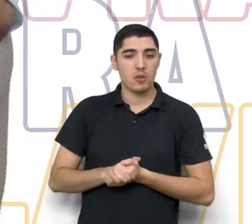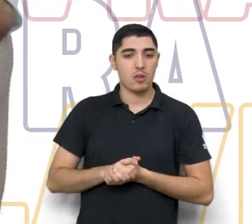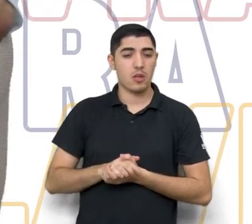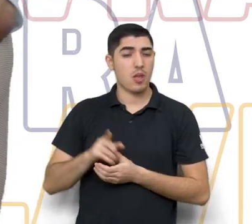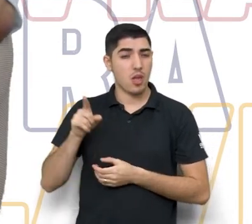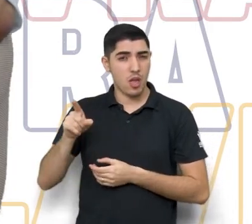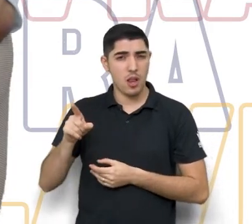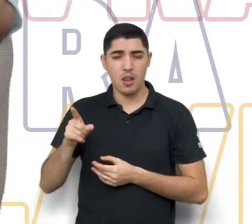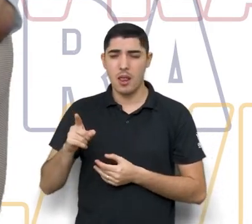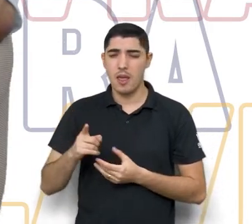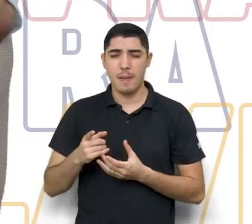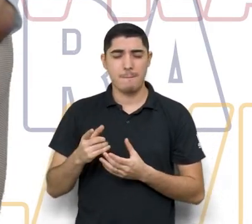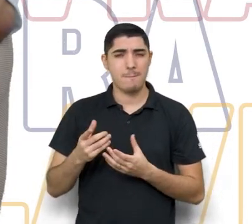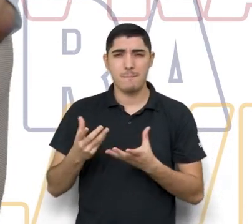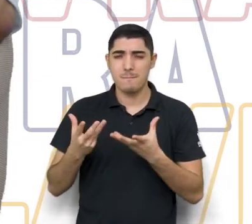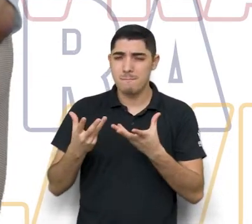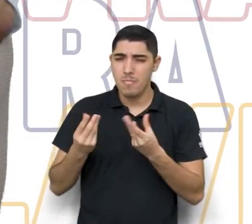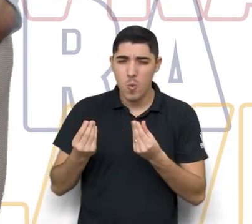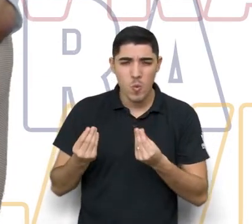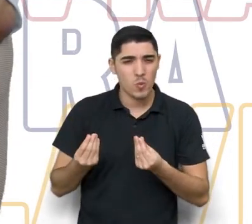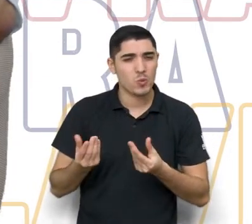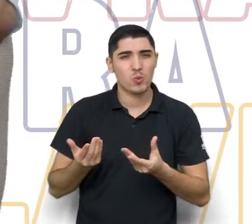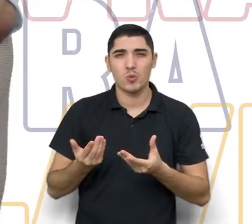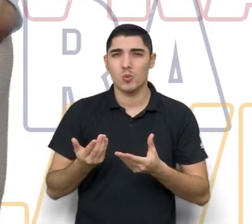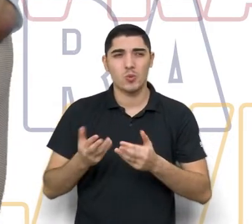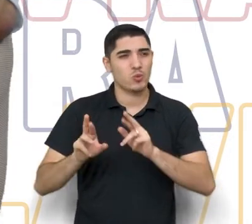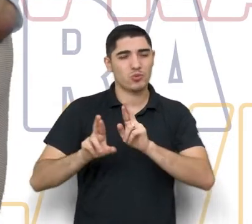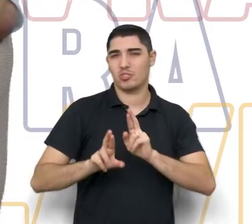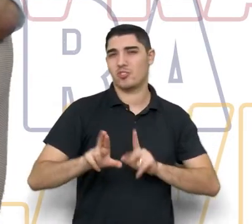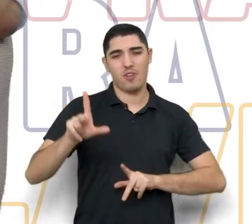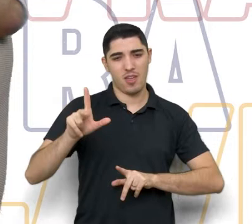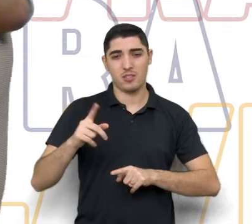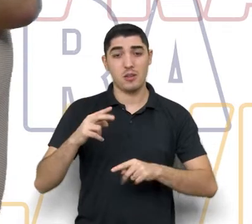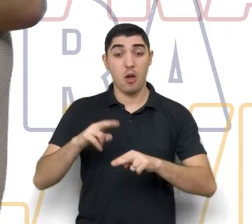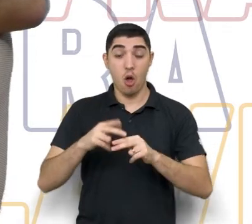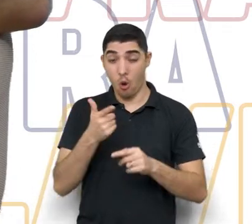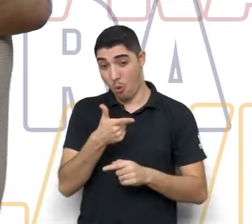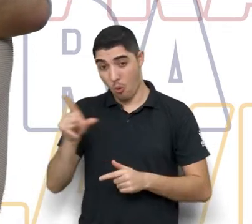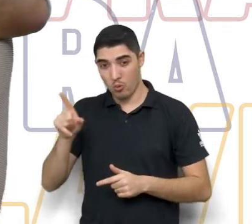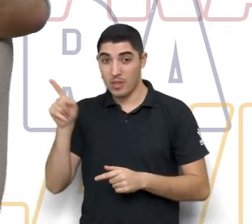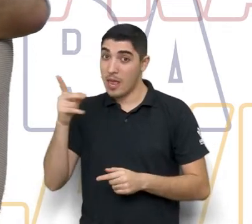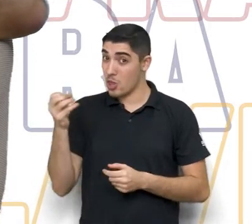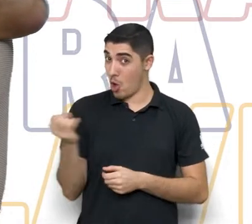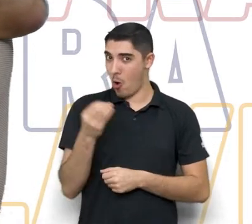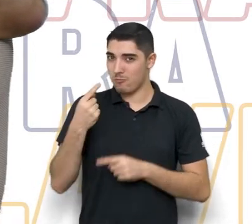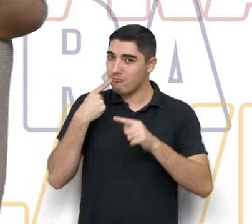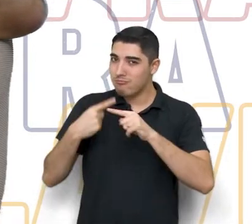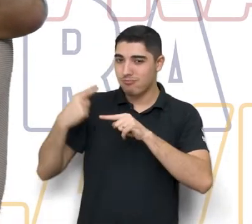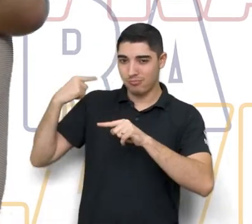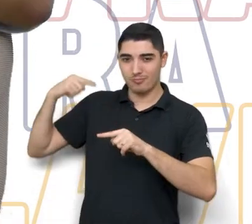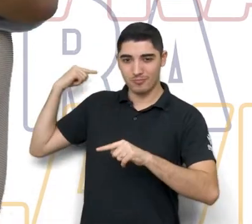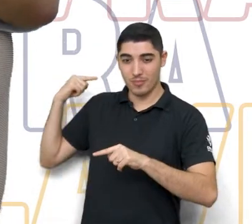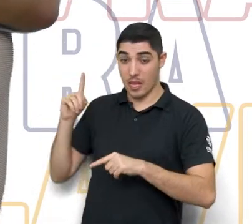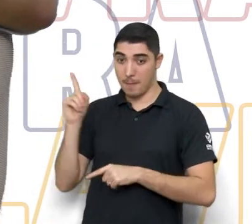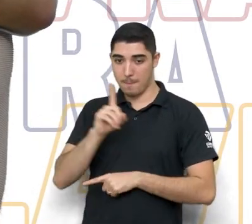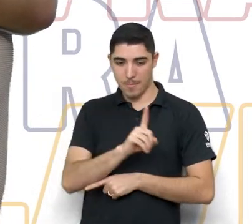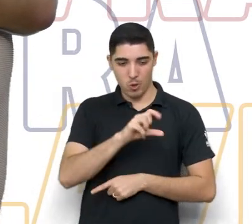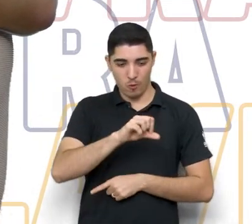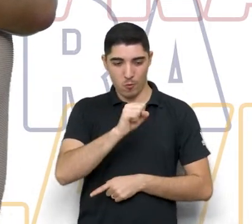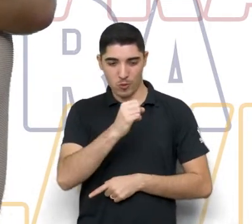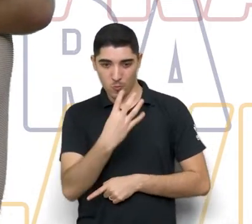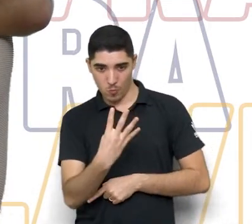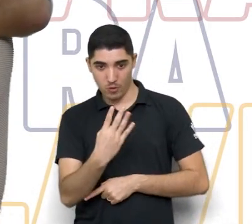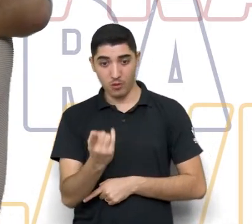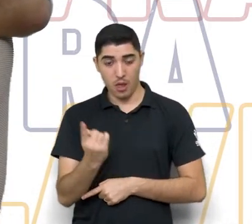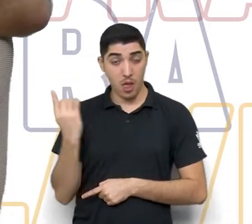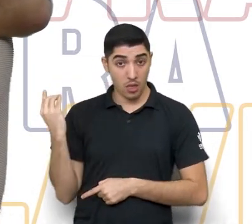é extremamente diferente desse aqui, porque esse aqui é o mais recente. Então, esse aqui é de